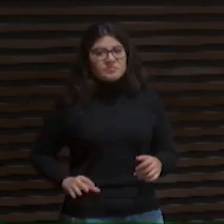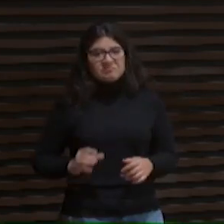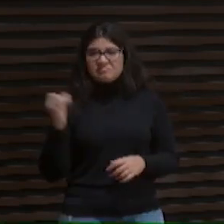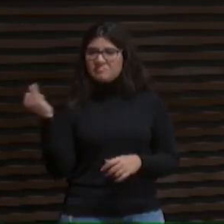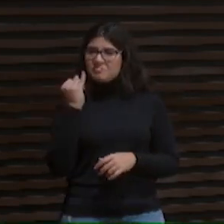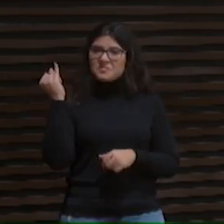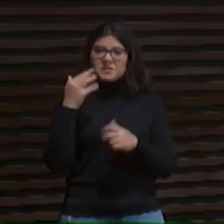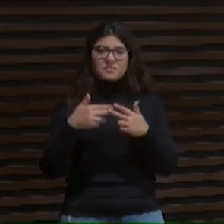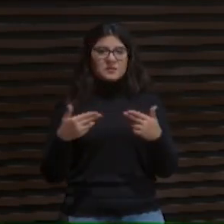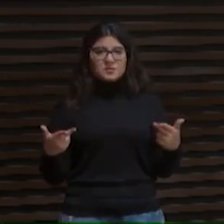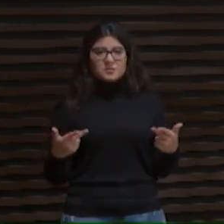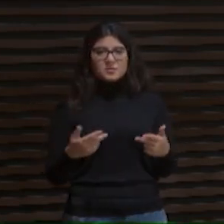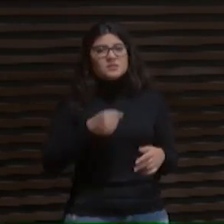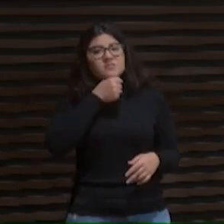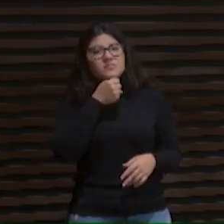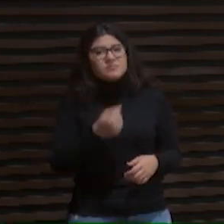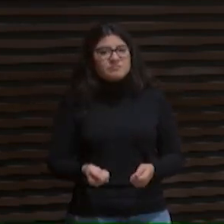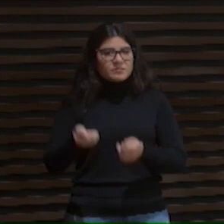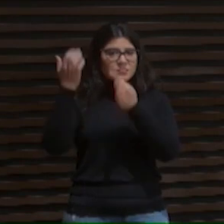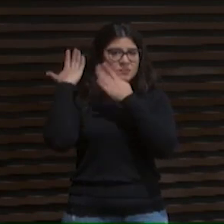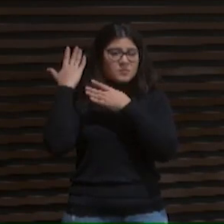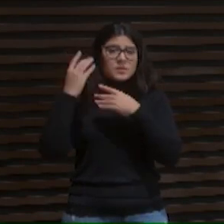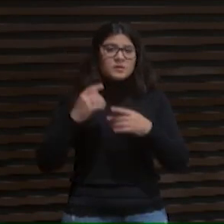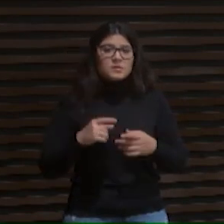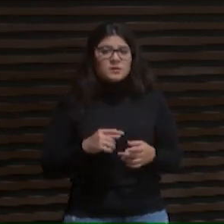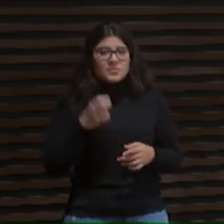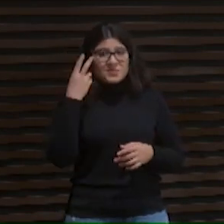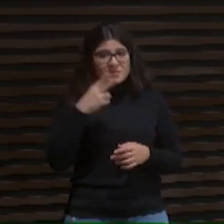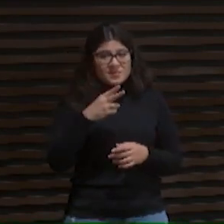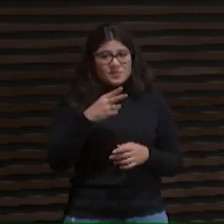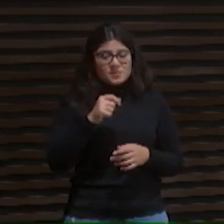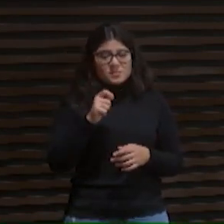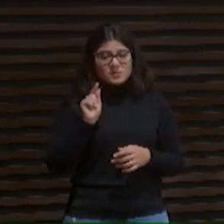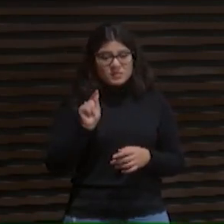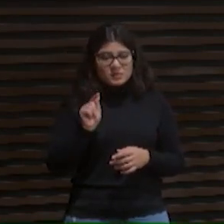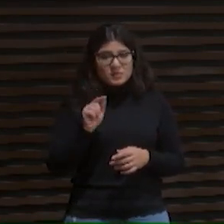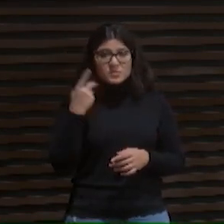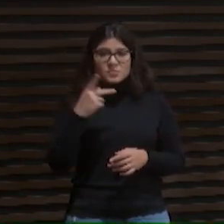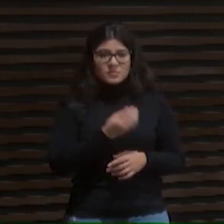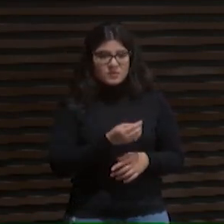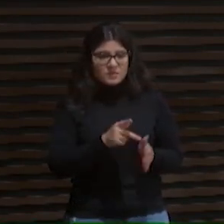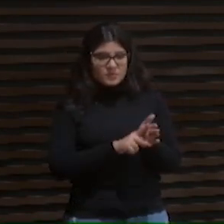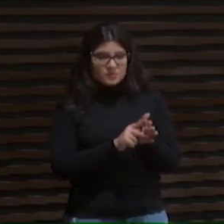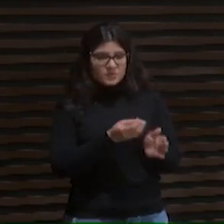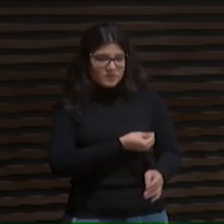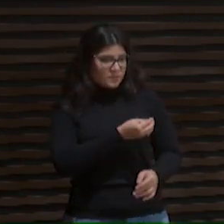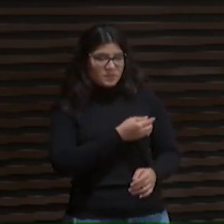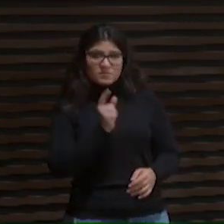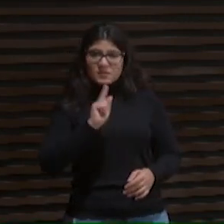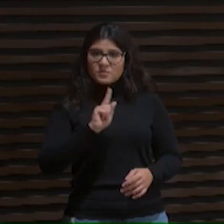as coisas antigas, visto que não era dele a sua vida, mas